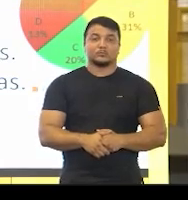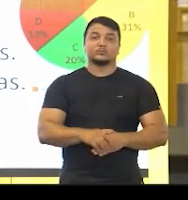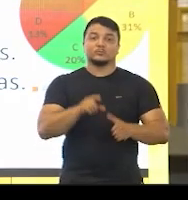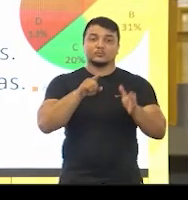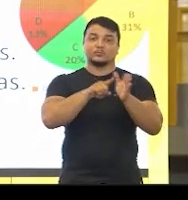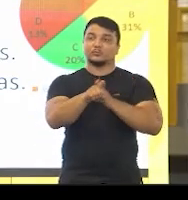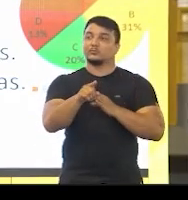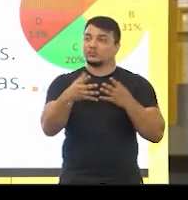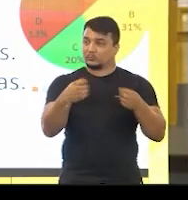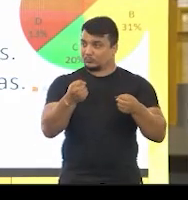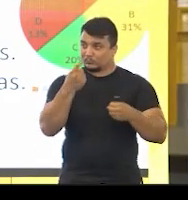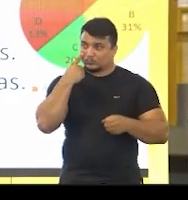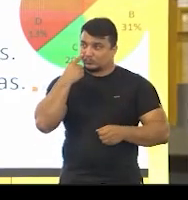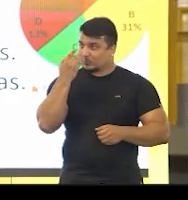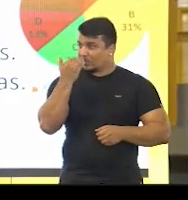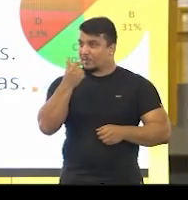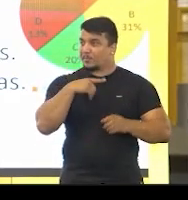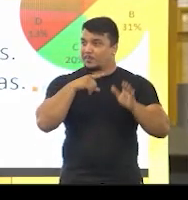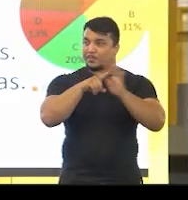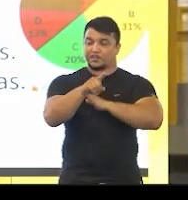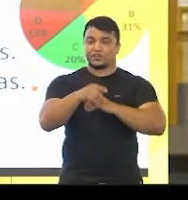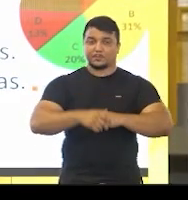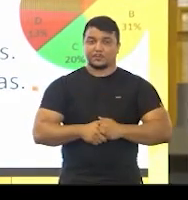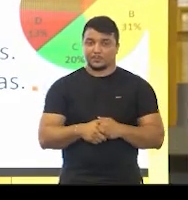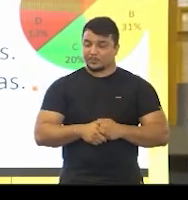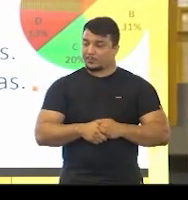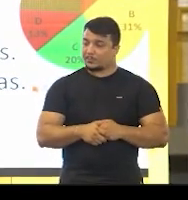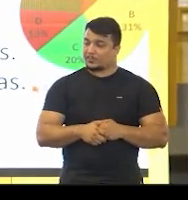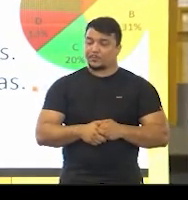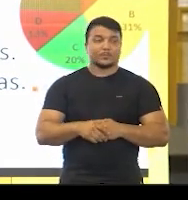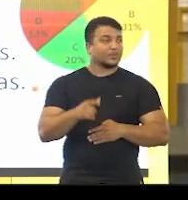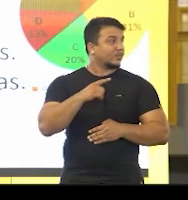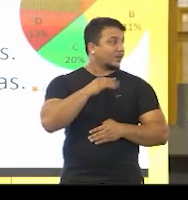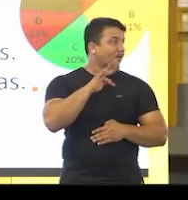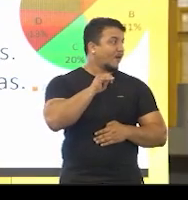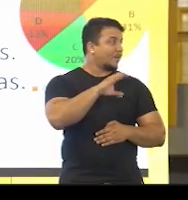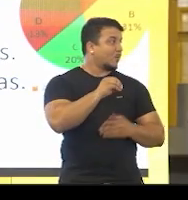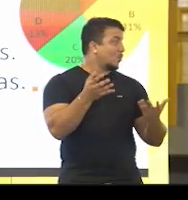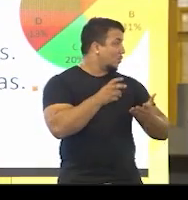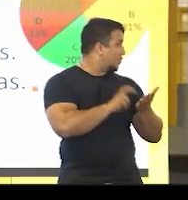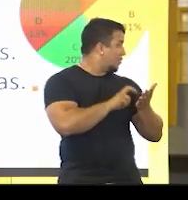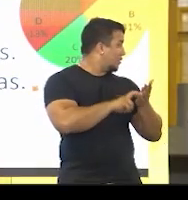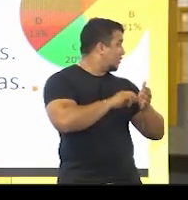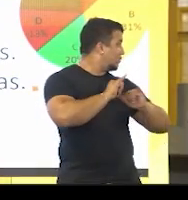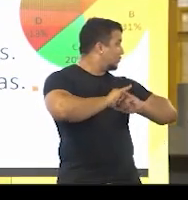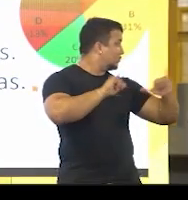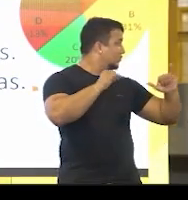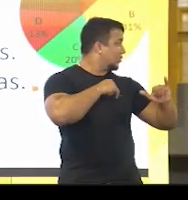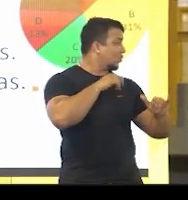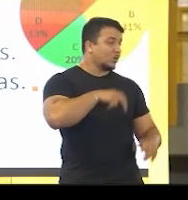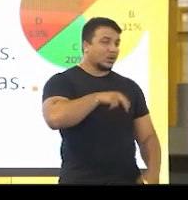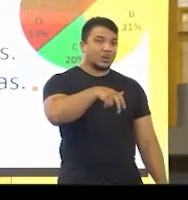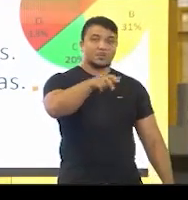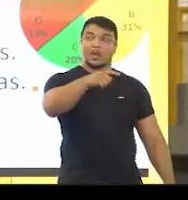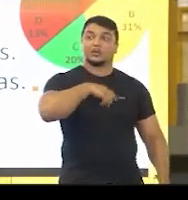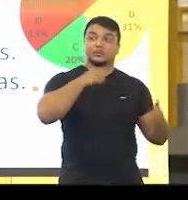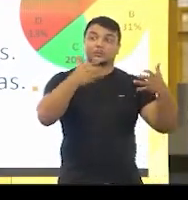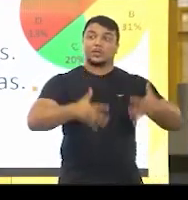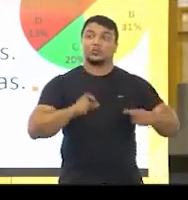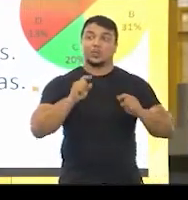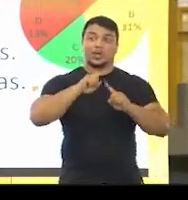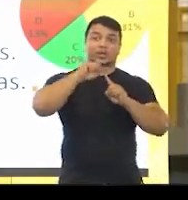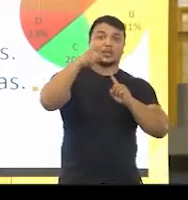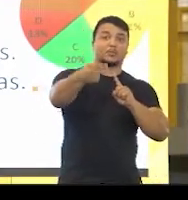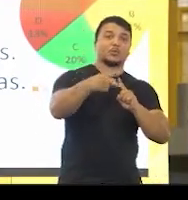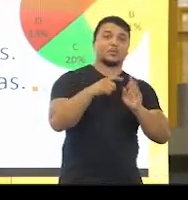comando comigo, por favor. Tá certo? Fábio Frota, eu postei hoje pela manhã, na hora que eu estava caminhando, dizendo que